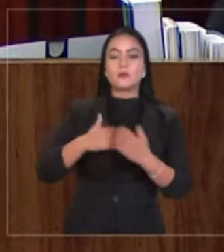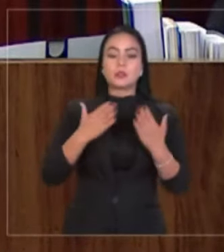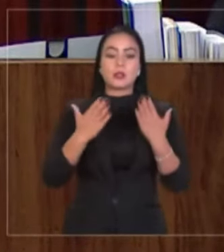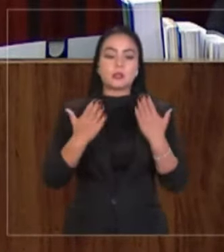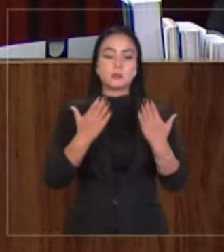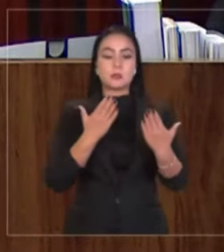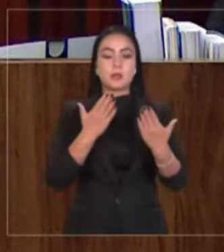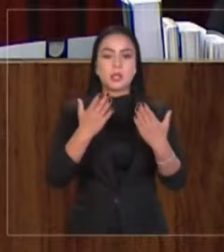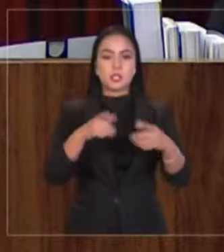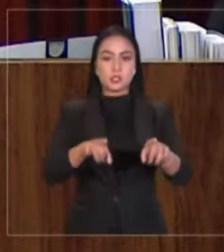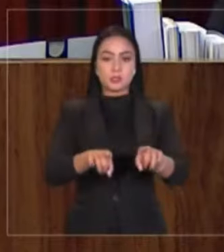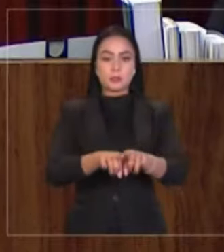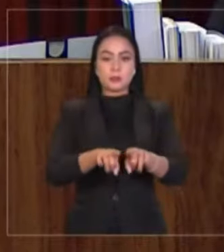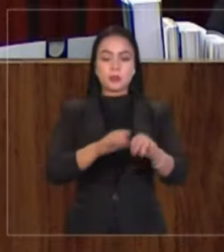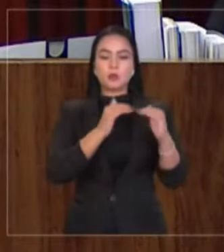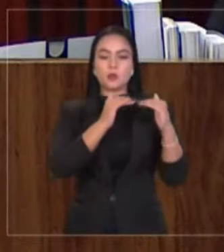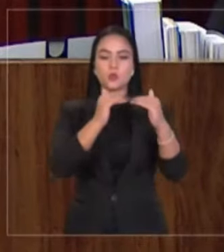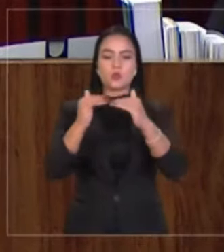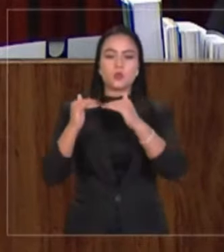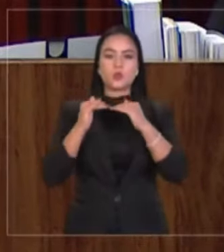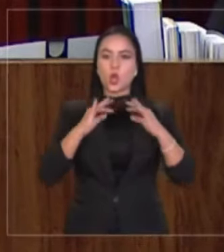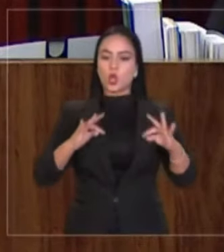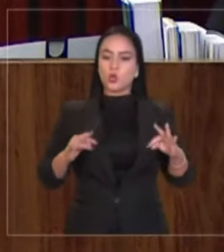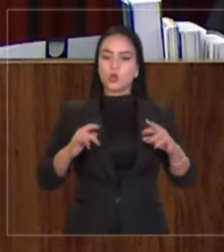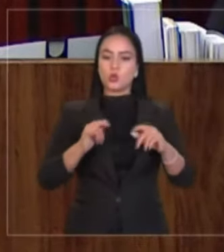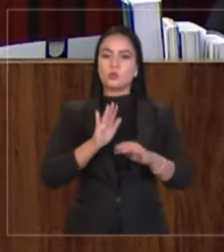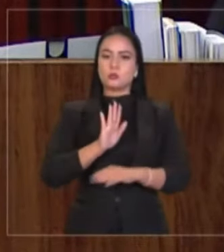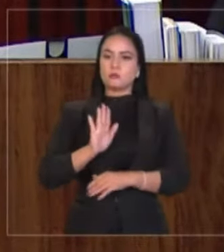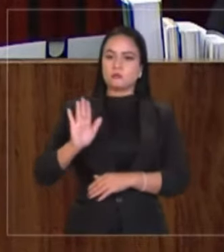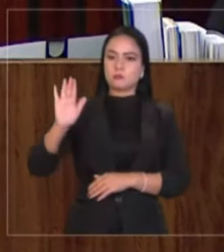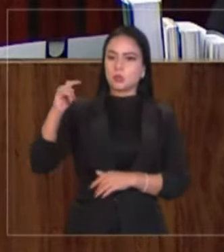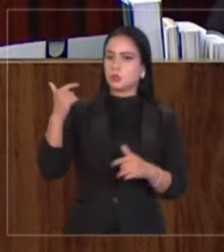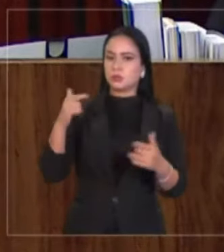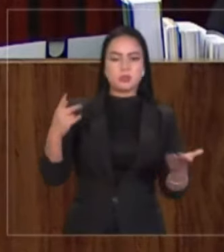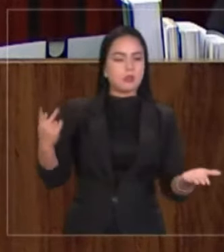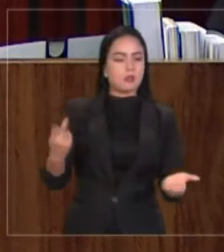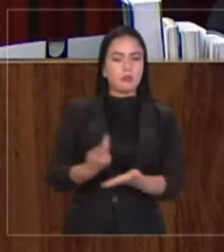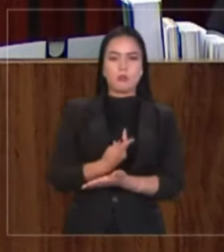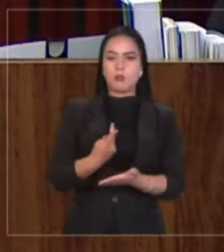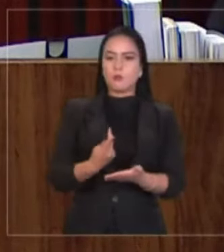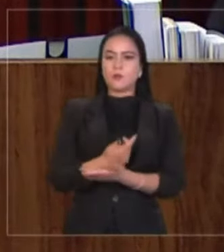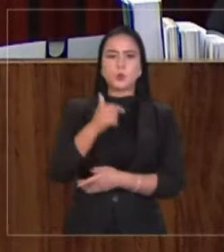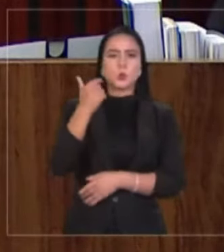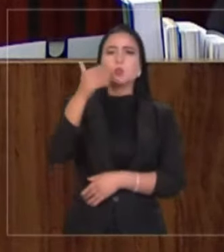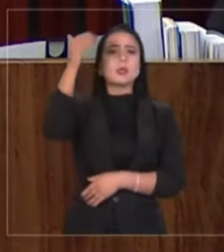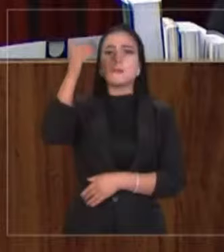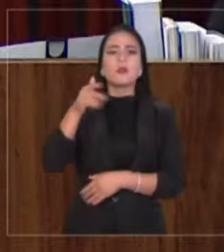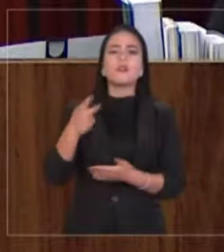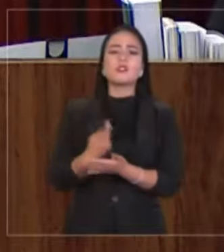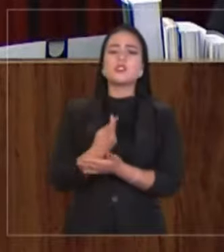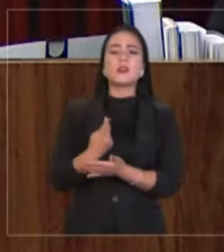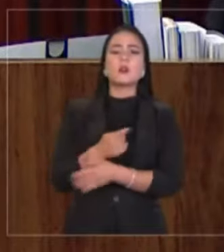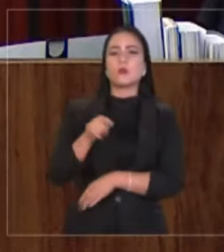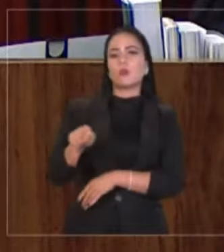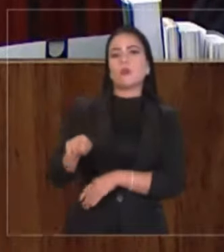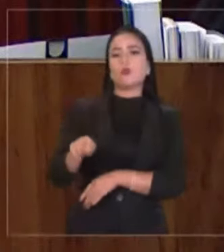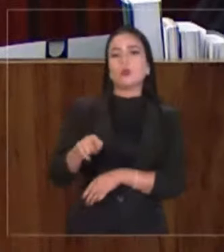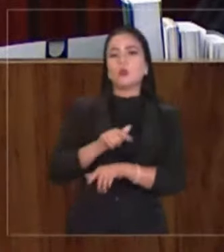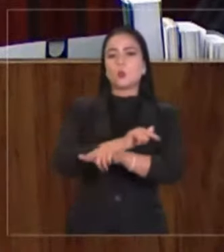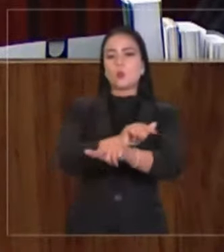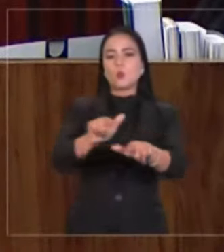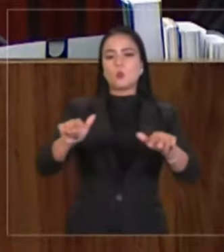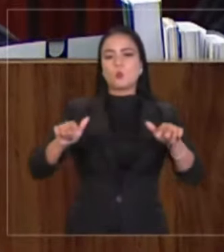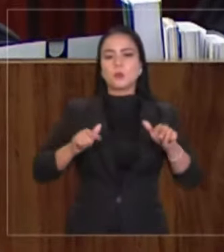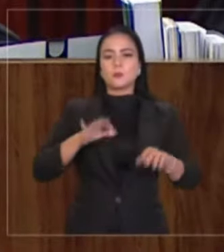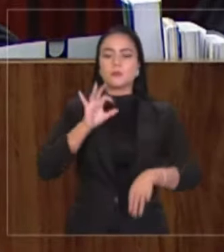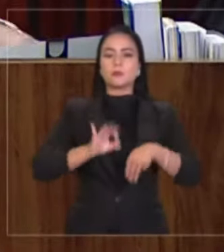e para todos os candidatos aqui não há fraude não há prova não acompanho integralmente o eminente